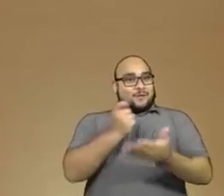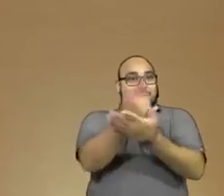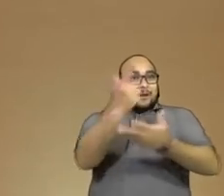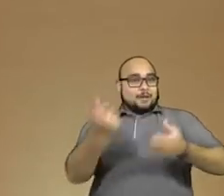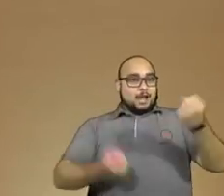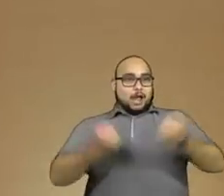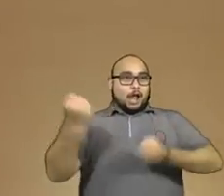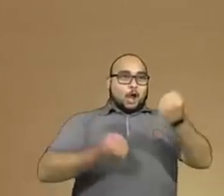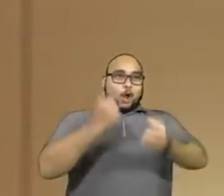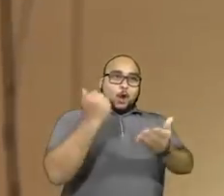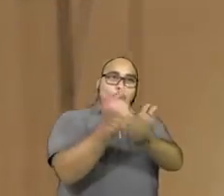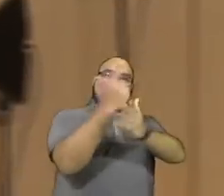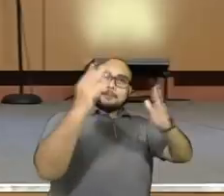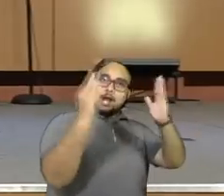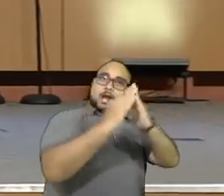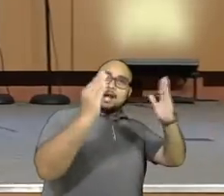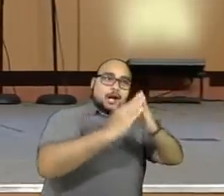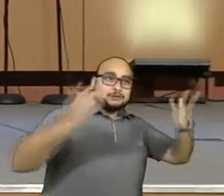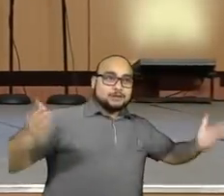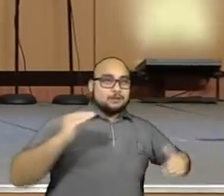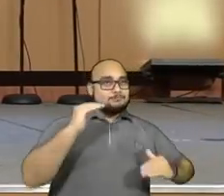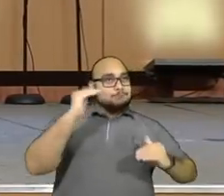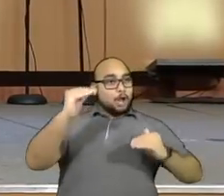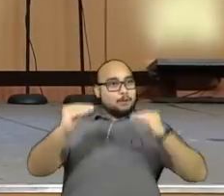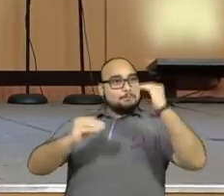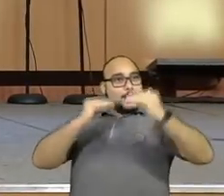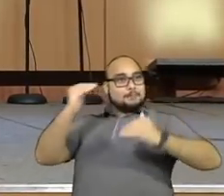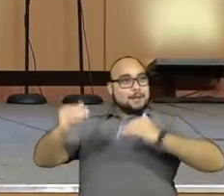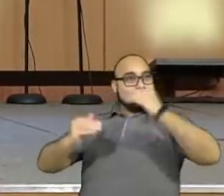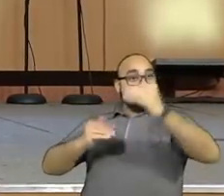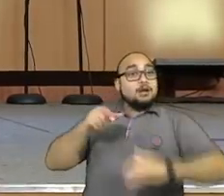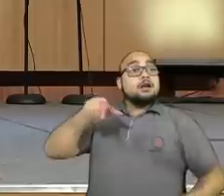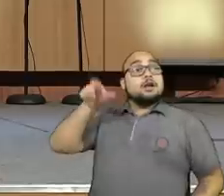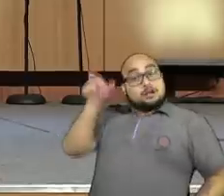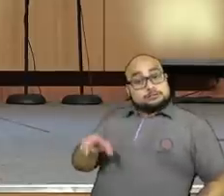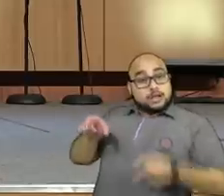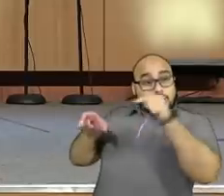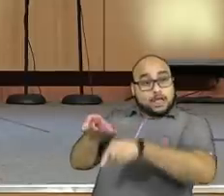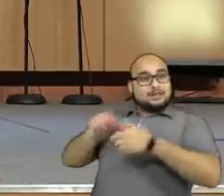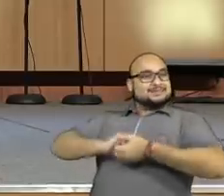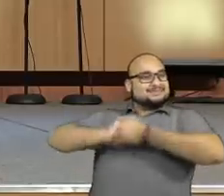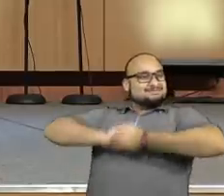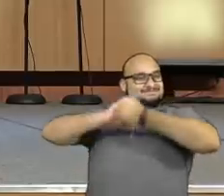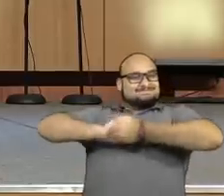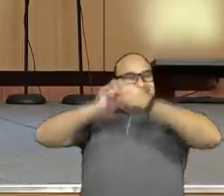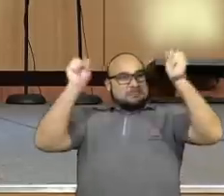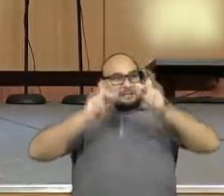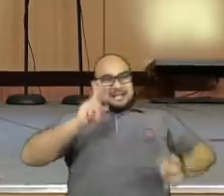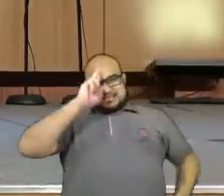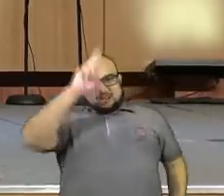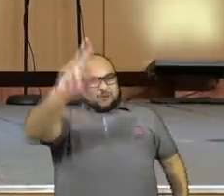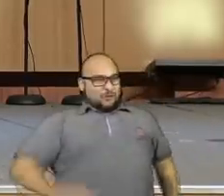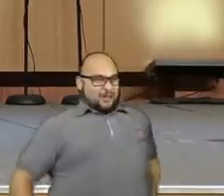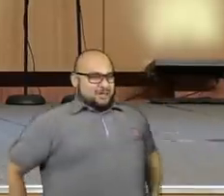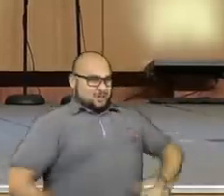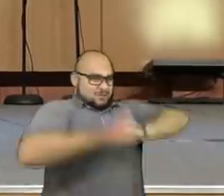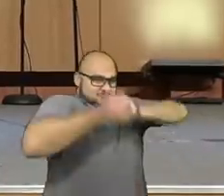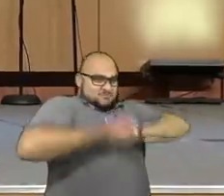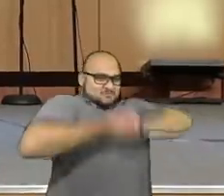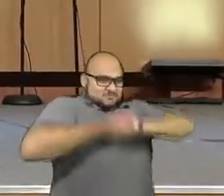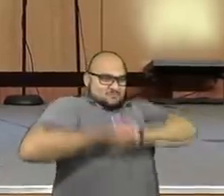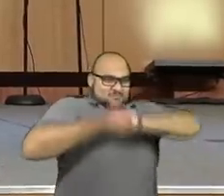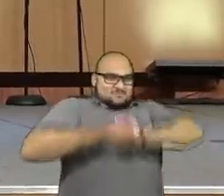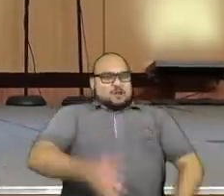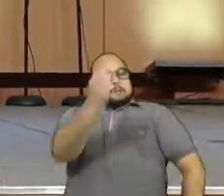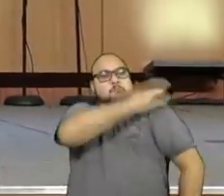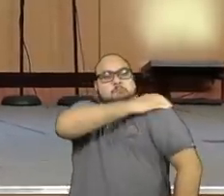compra casa, e a coisa... Aí, aquele cara que dava a paz do Senhor, esse, né, a maneira de cumprimentar da Assembleia de